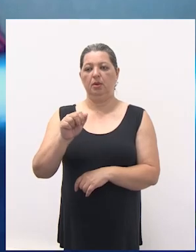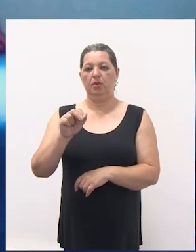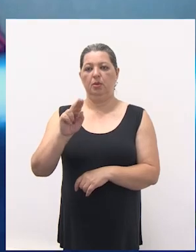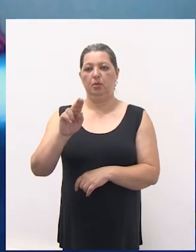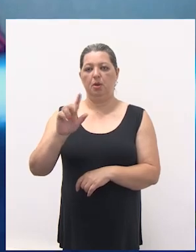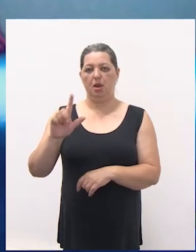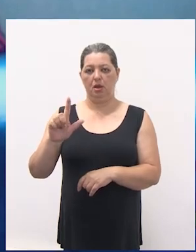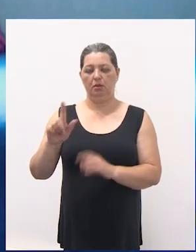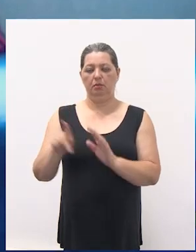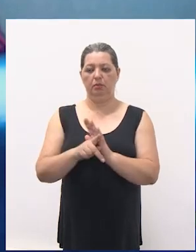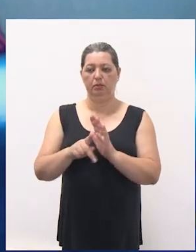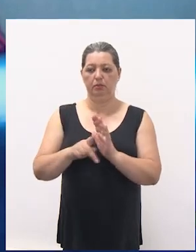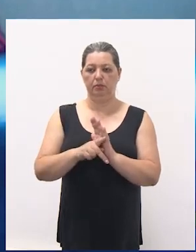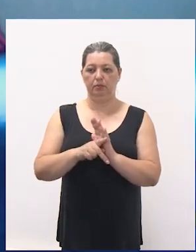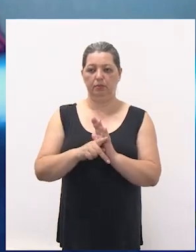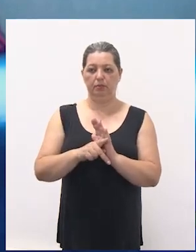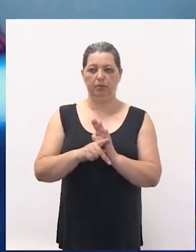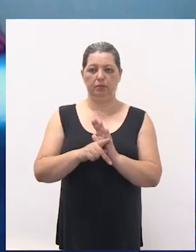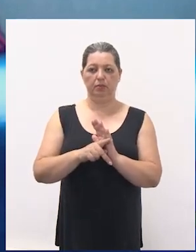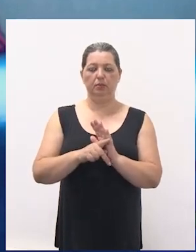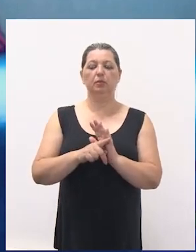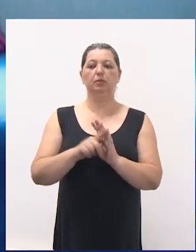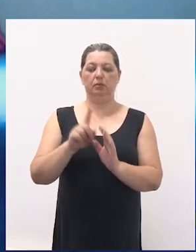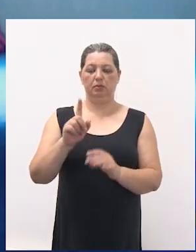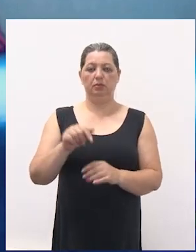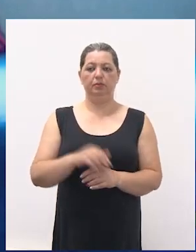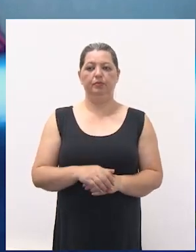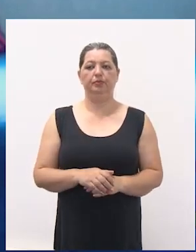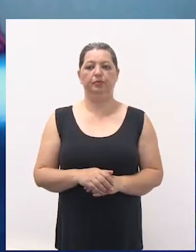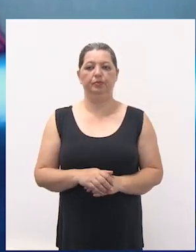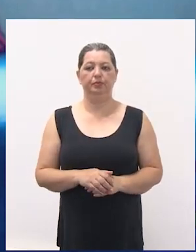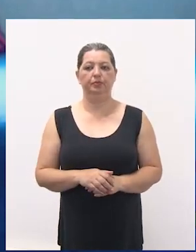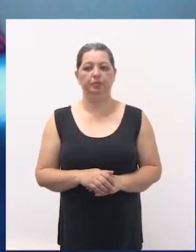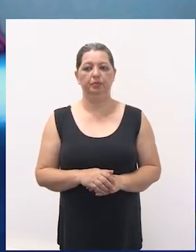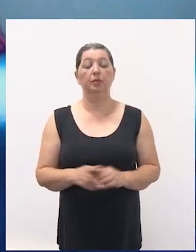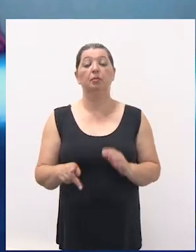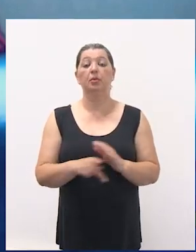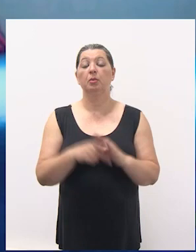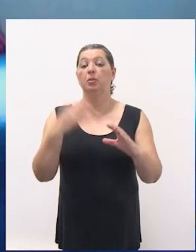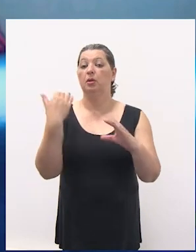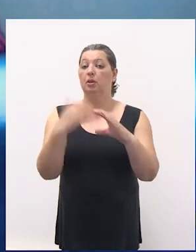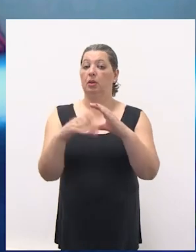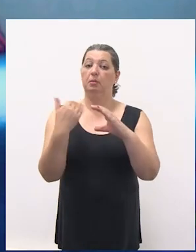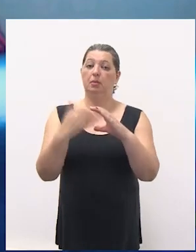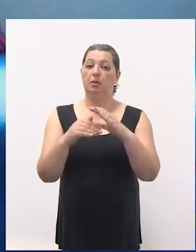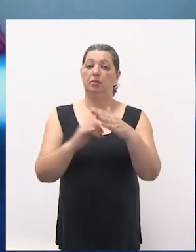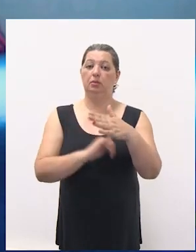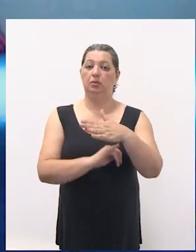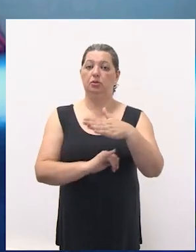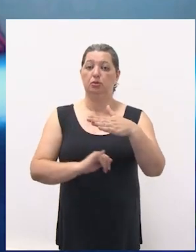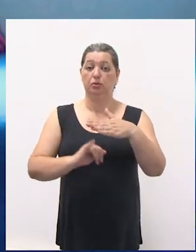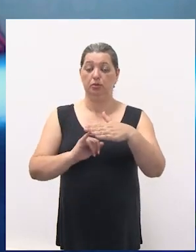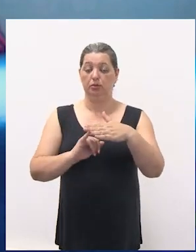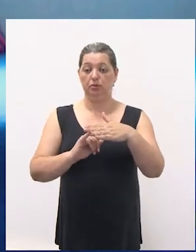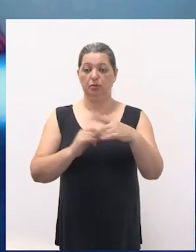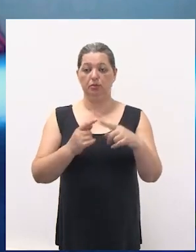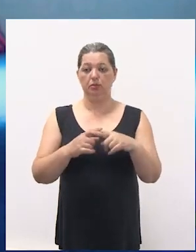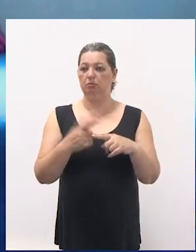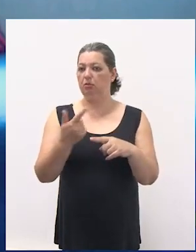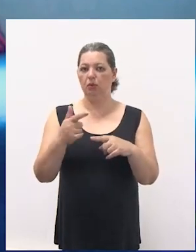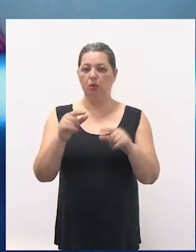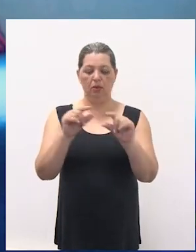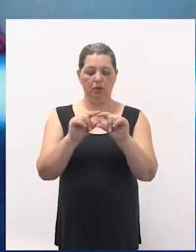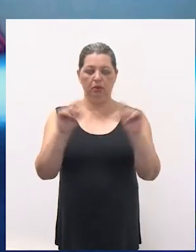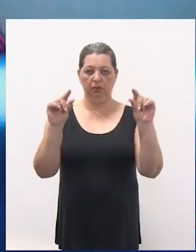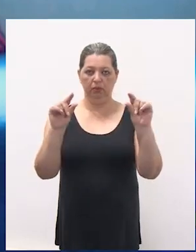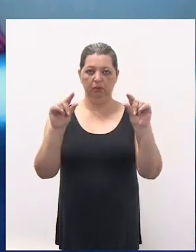institucional dele, pelo que eu entendi, né, Ana Paula? Isso. E aí, com esse e-mail institucional, o que acontece? A gente não vai ter lá em cima